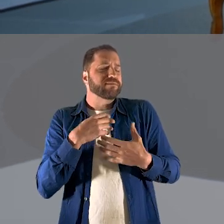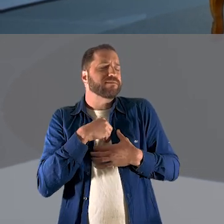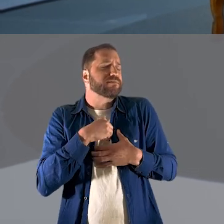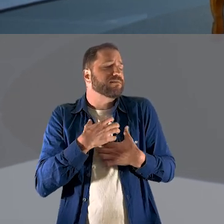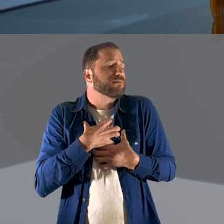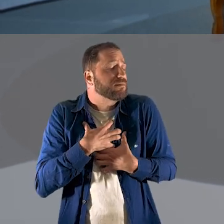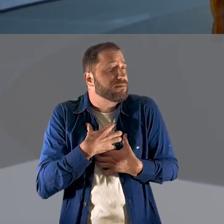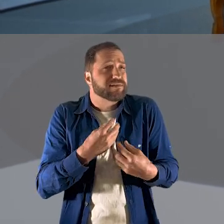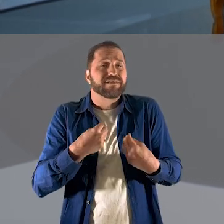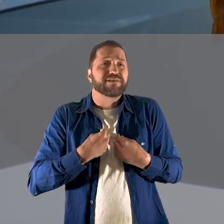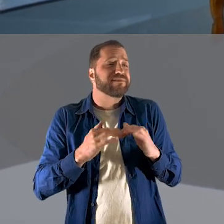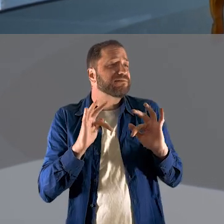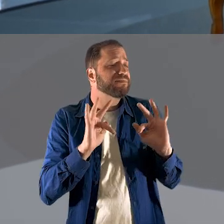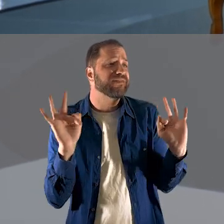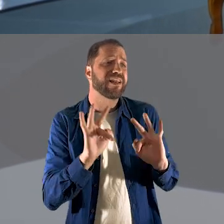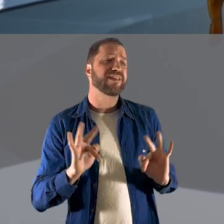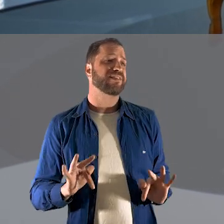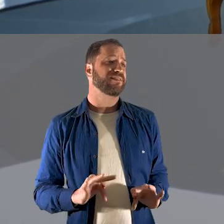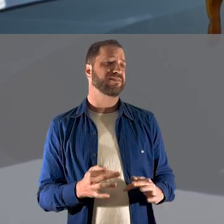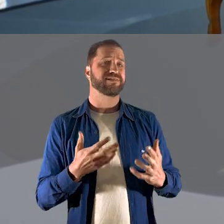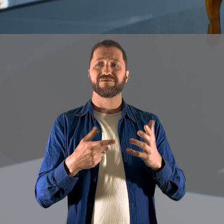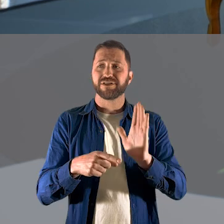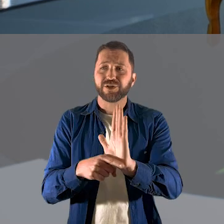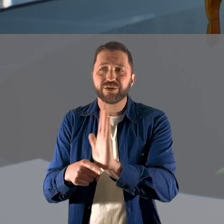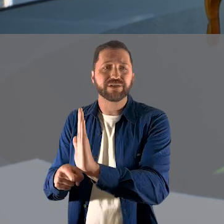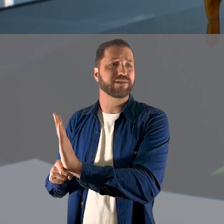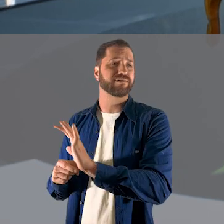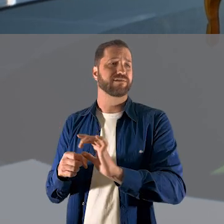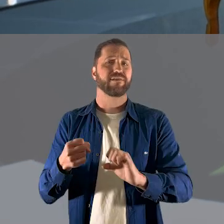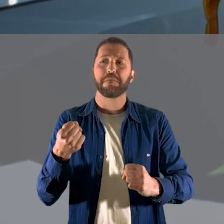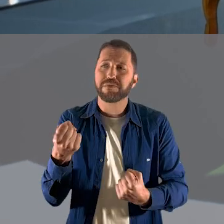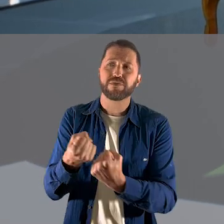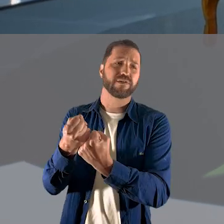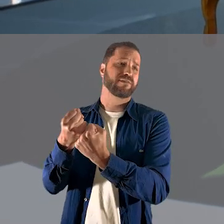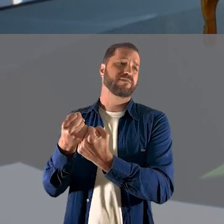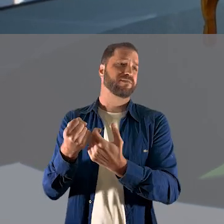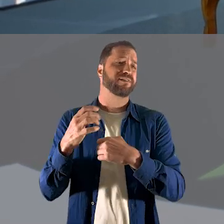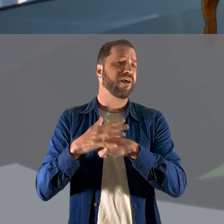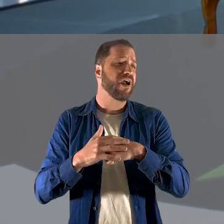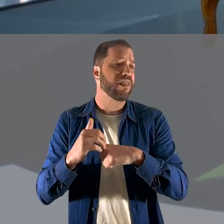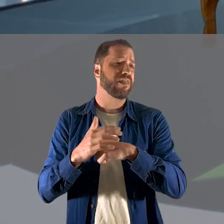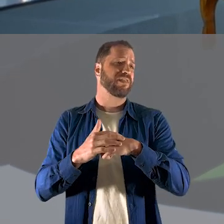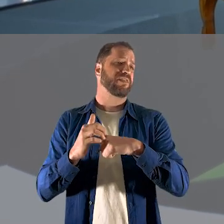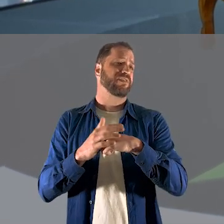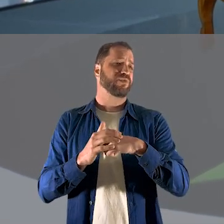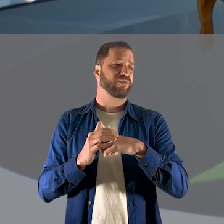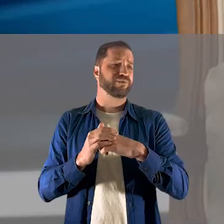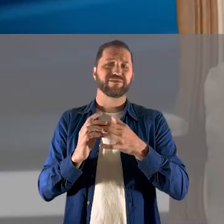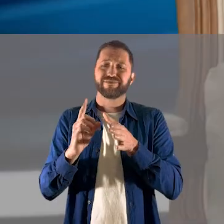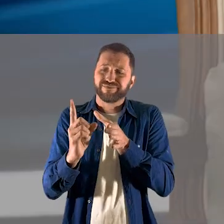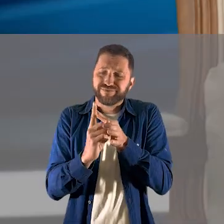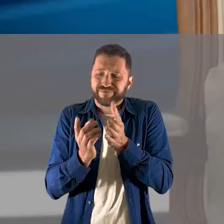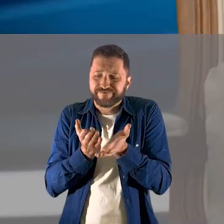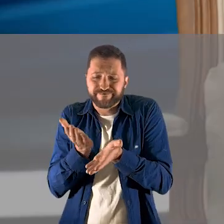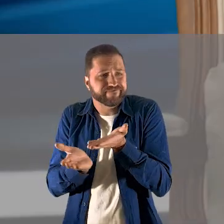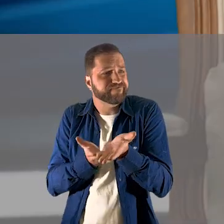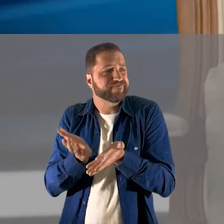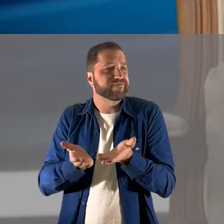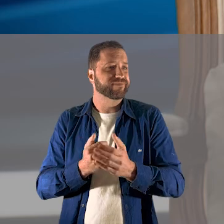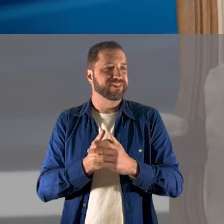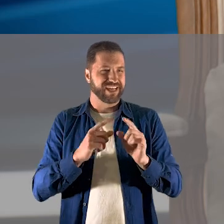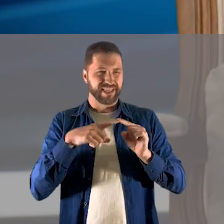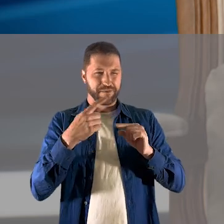alma eu fico tão feliz em poder ajudar é tão feliz em poder proporcionar um pouco de carinho